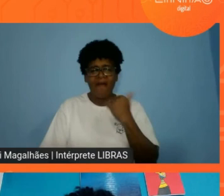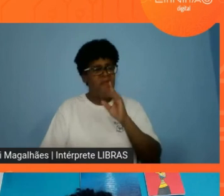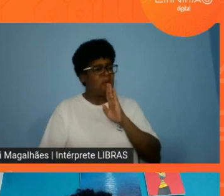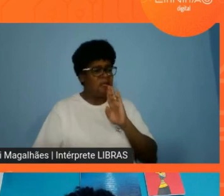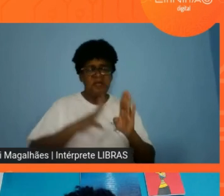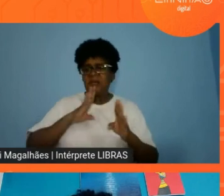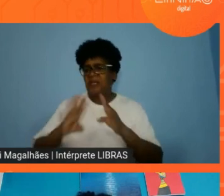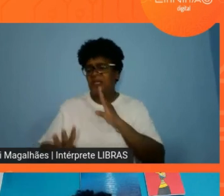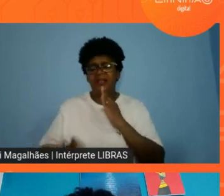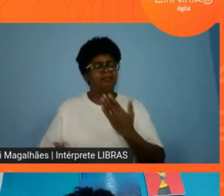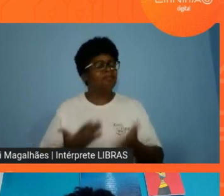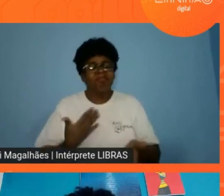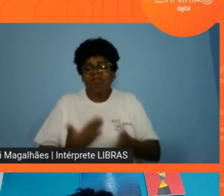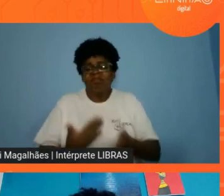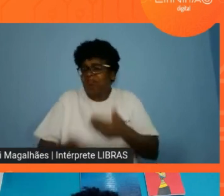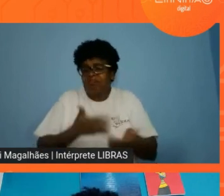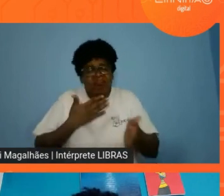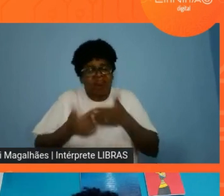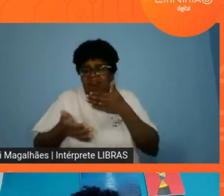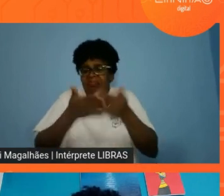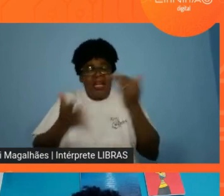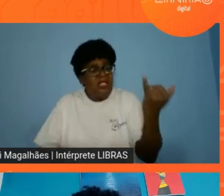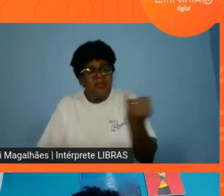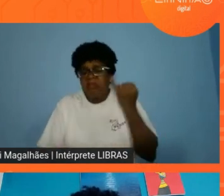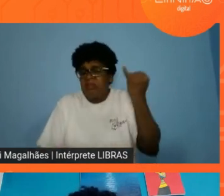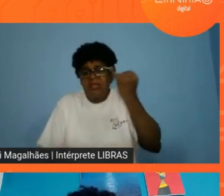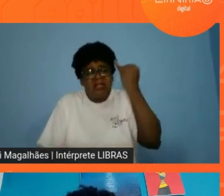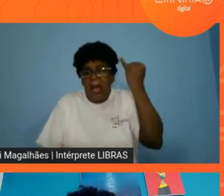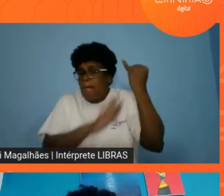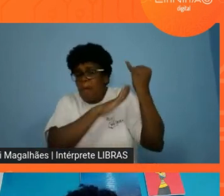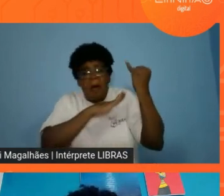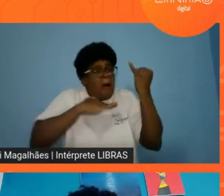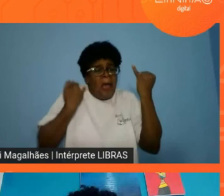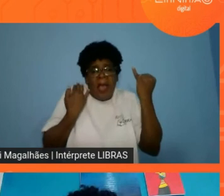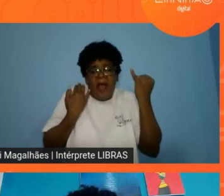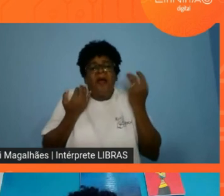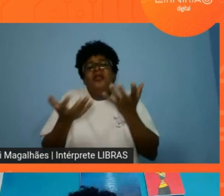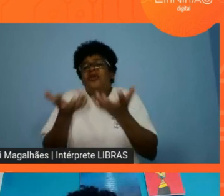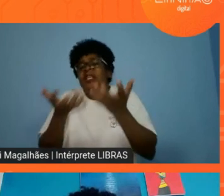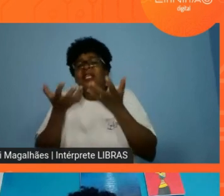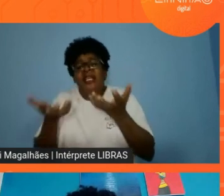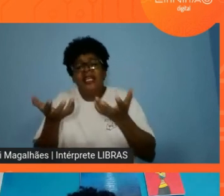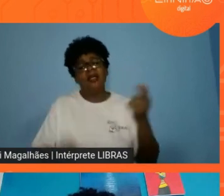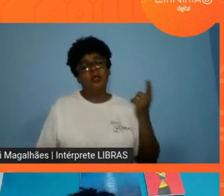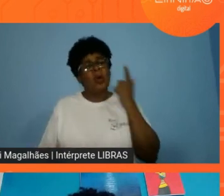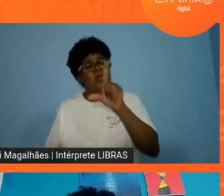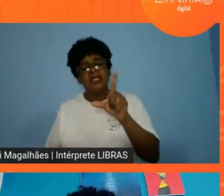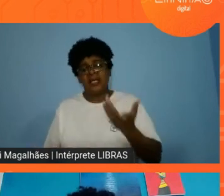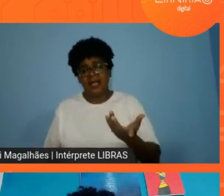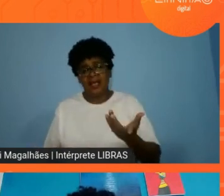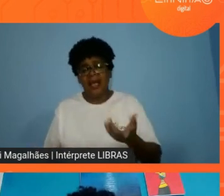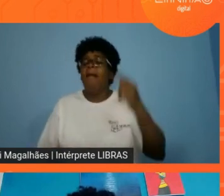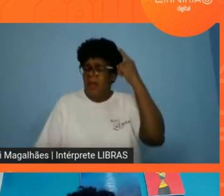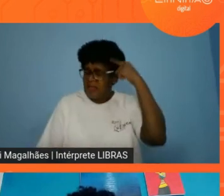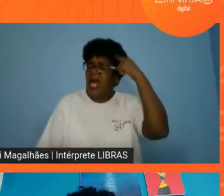aquilo foi em vão, porque ele morreu em busca de uma coisa que ele não estava conseguindo. Então, eu acho que é